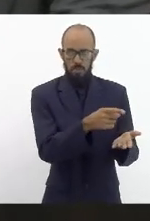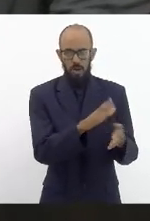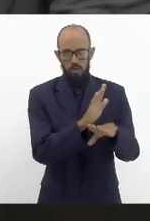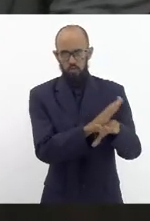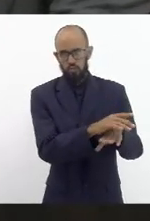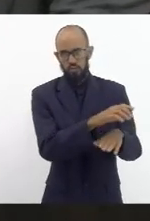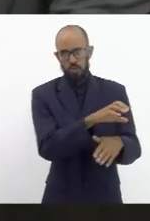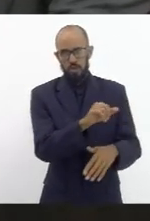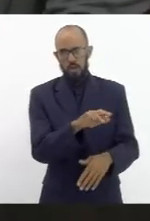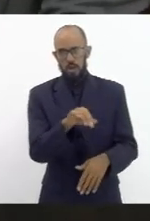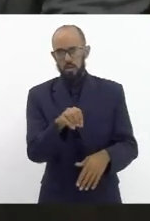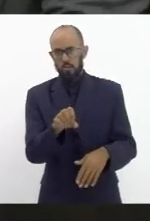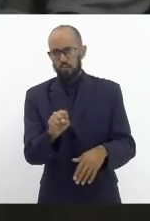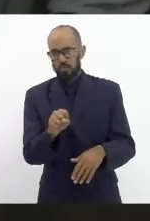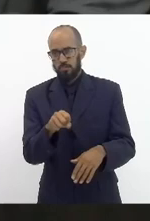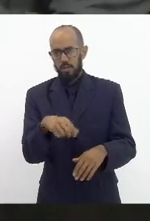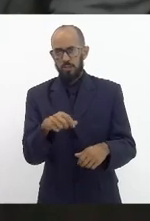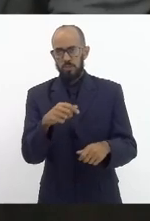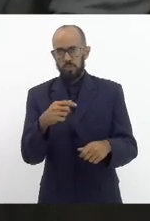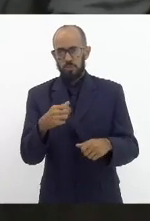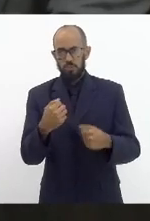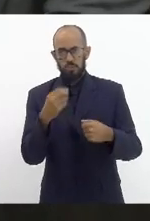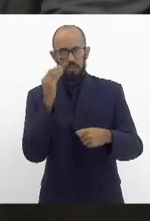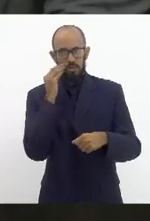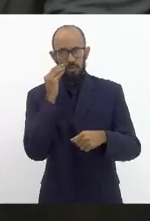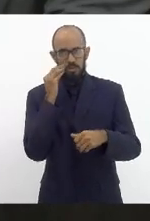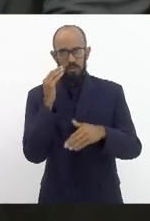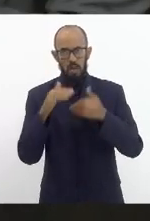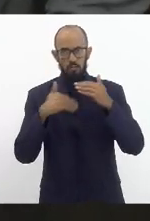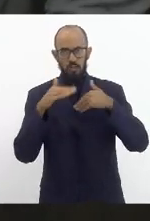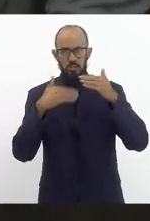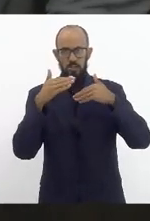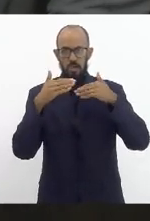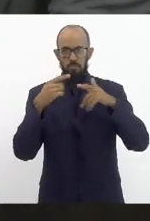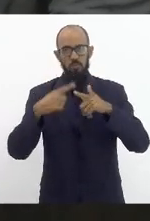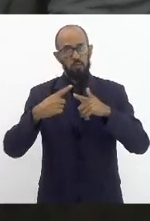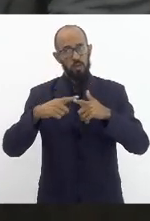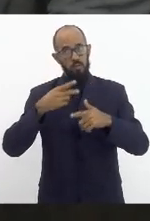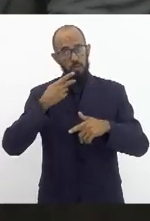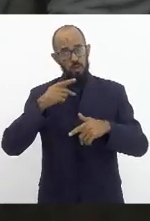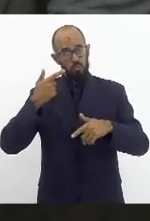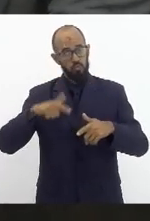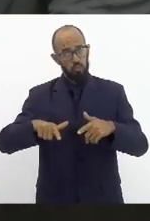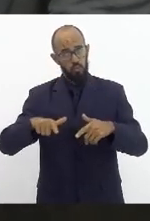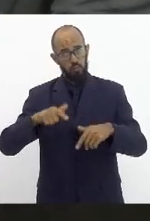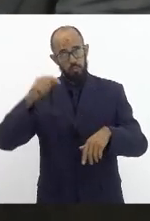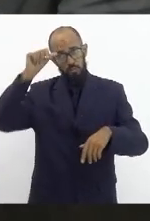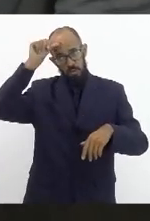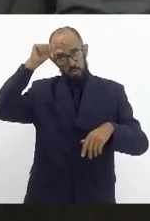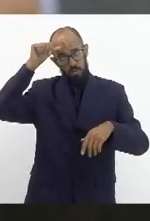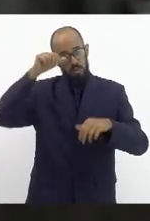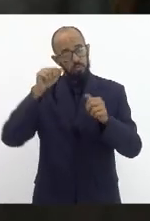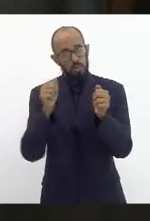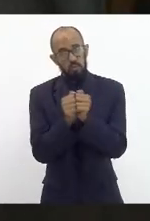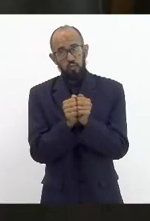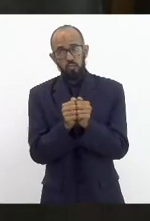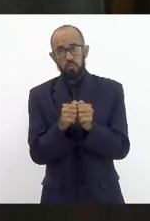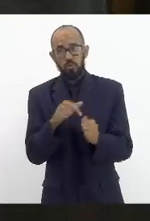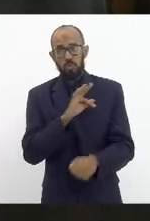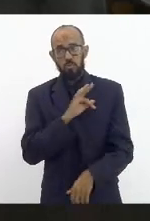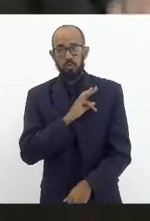o que precisar, para que a gente tente avançar nas pautas, porque, repito, o governador Cláudio Castro está do lado da polícia.